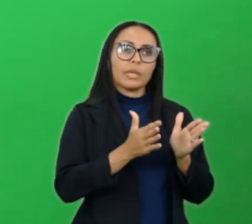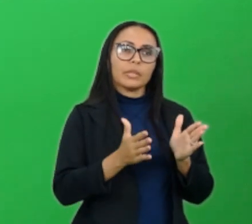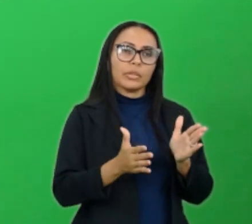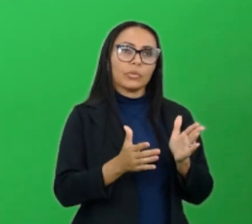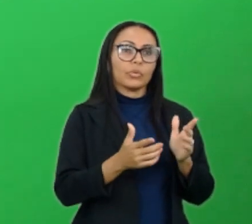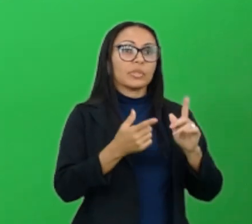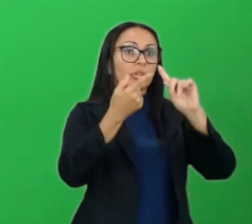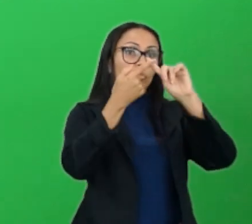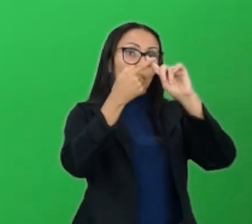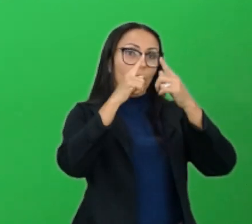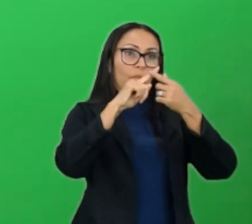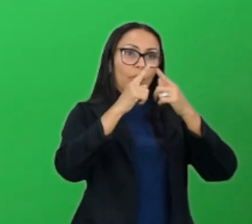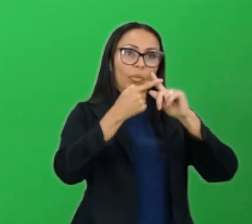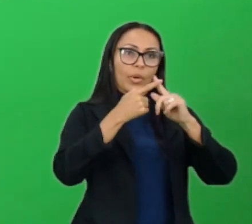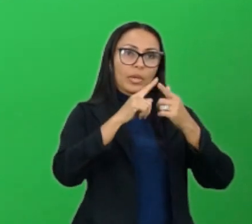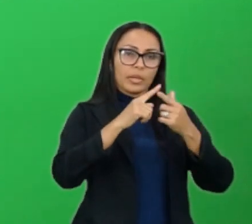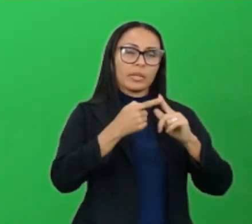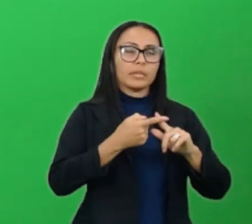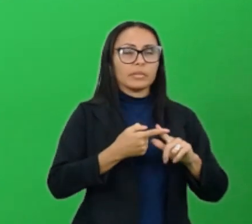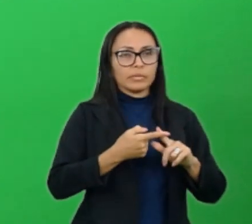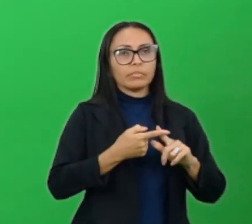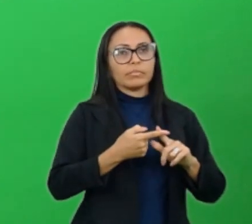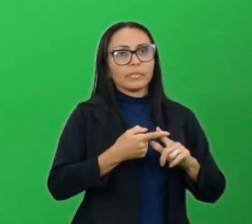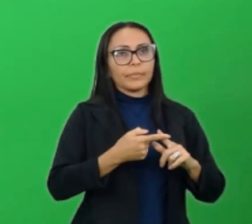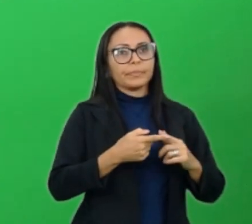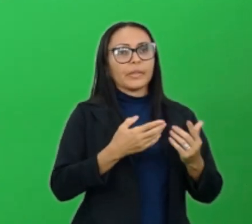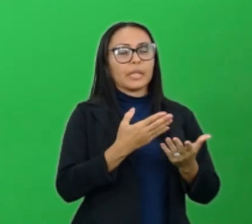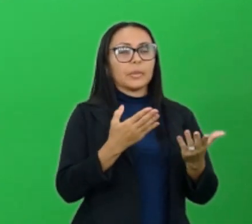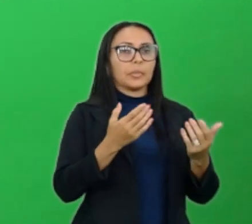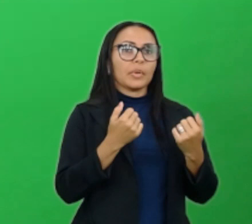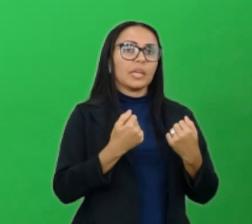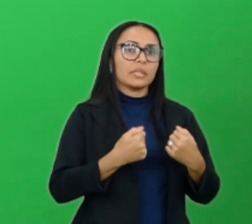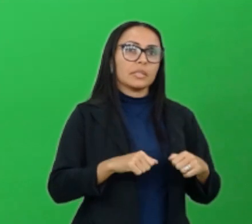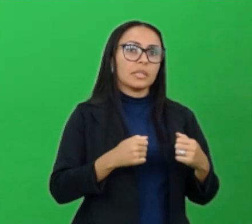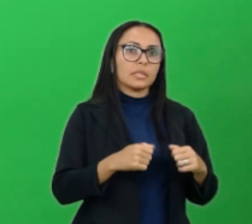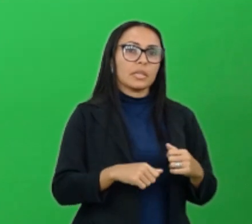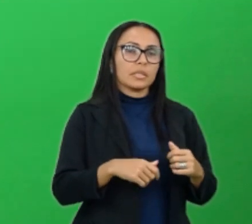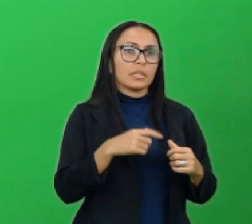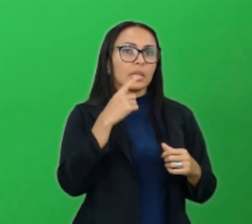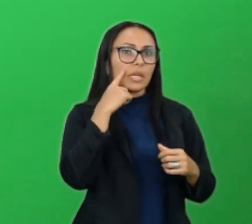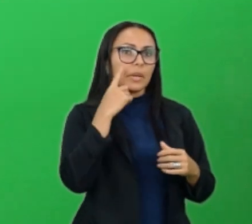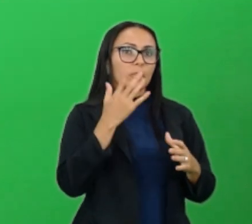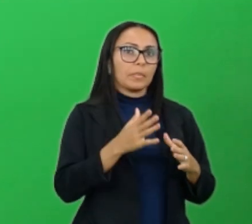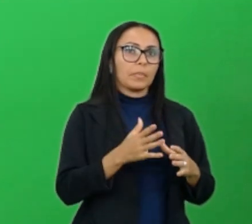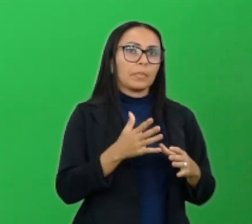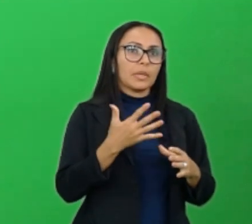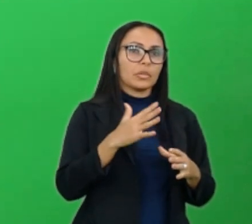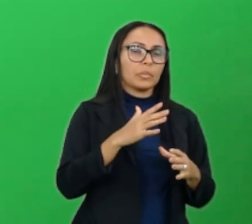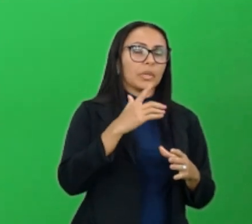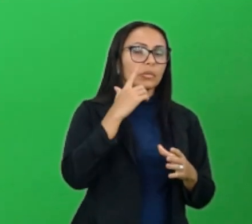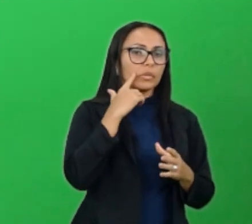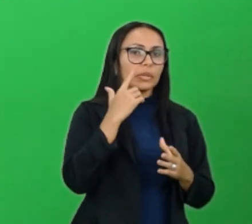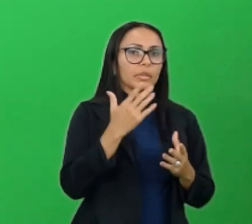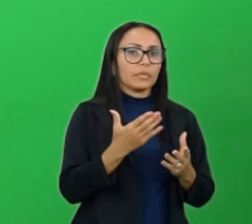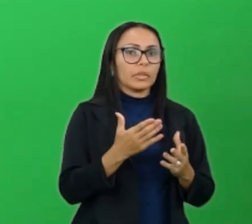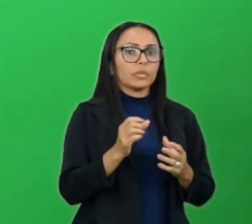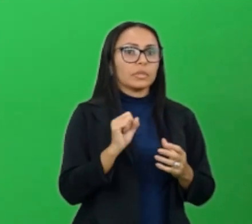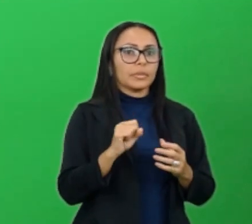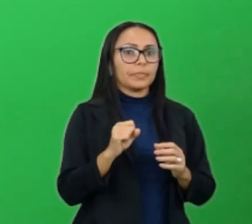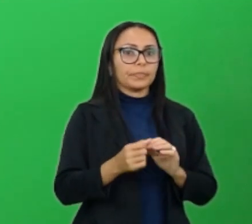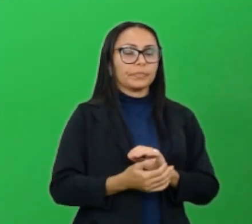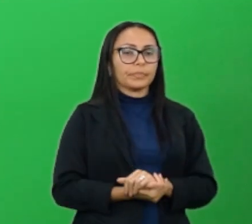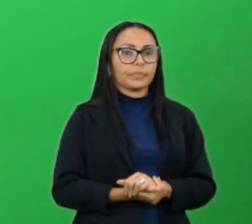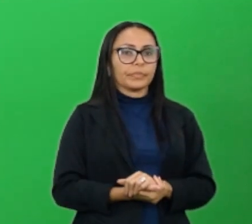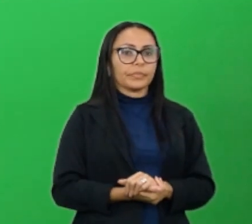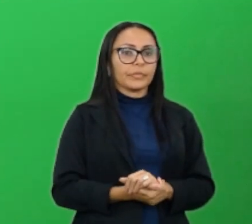está medindo. O indicador precisa ser economicamente viável, tá? Ele precisa também ser